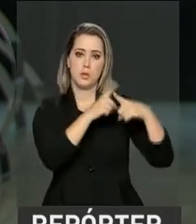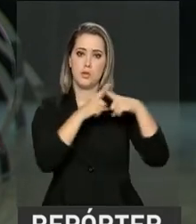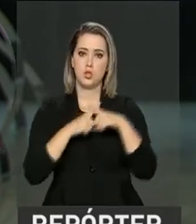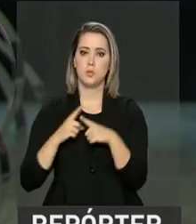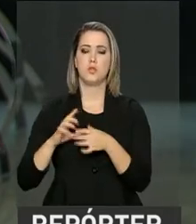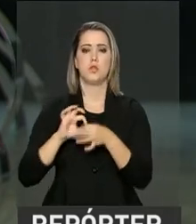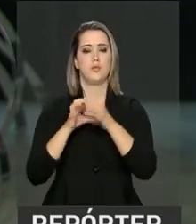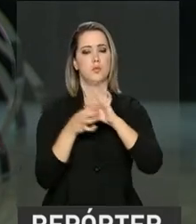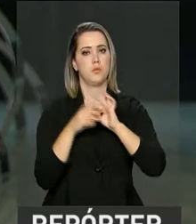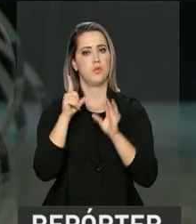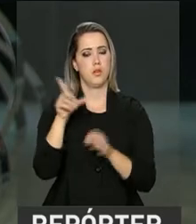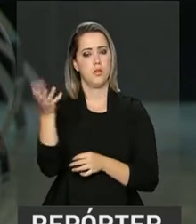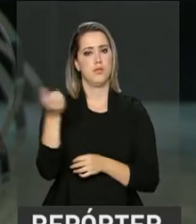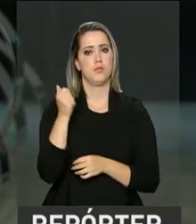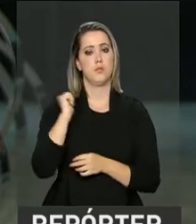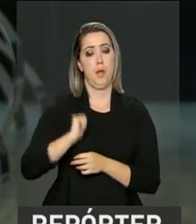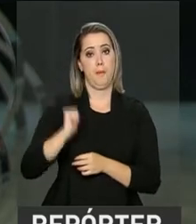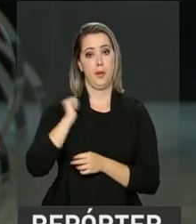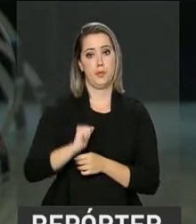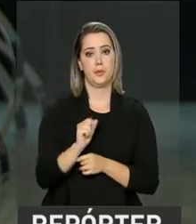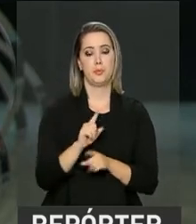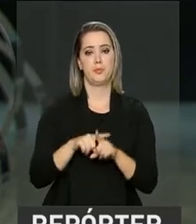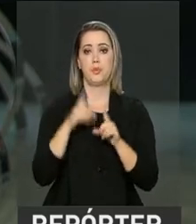Olimpíada eram bolsistas. Já